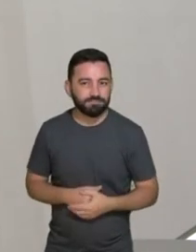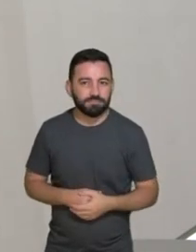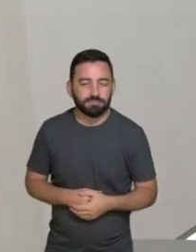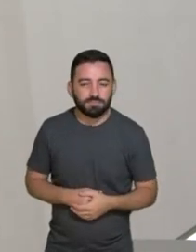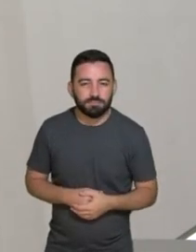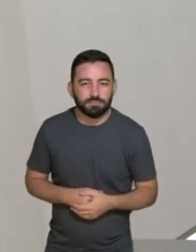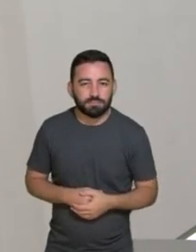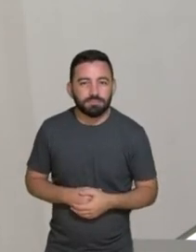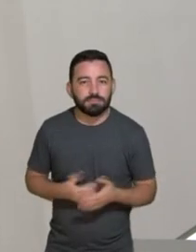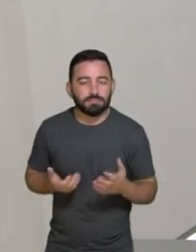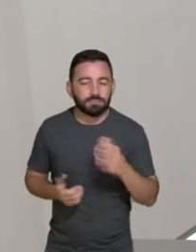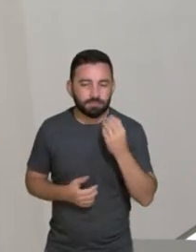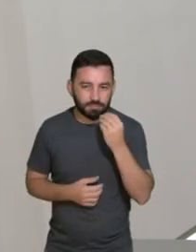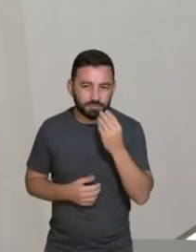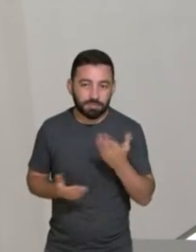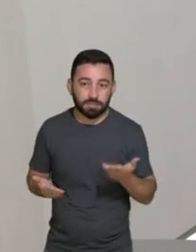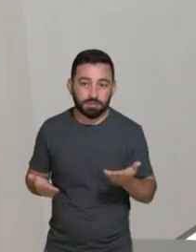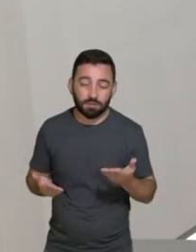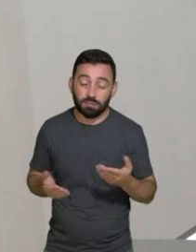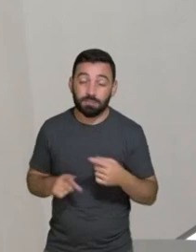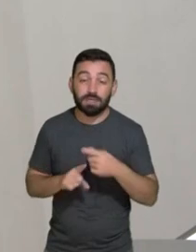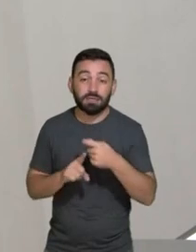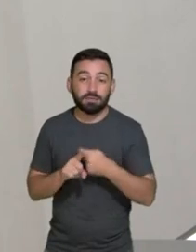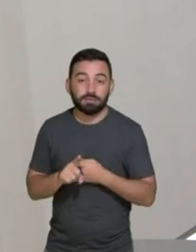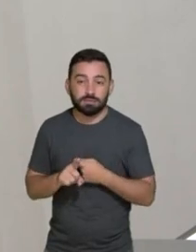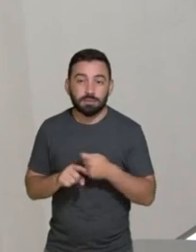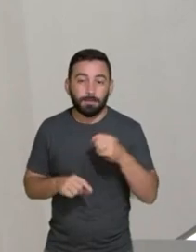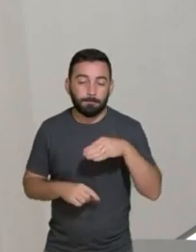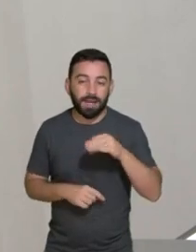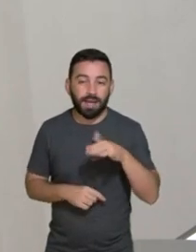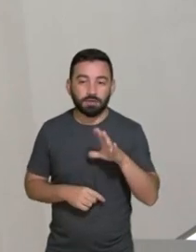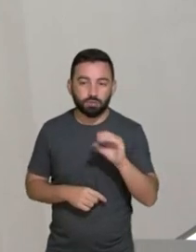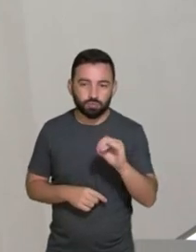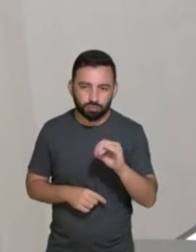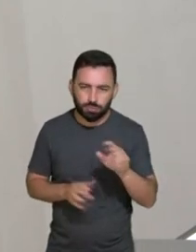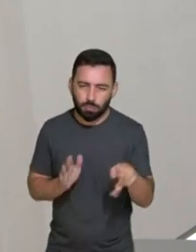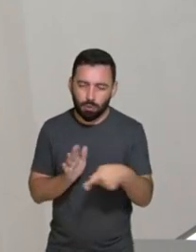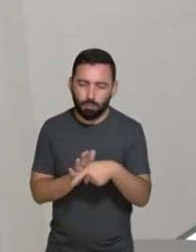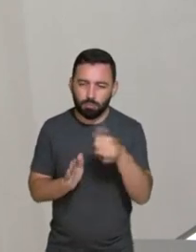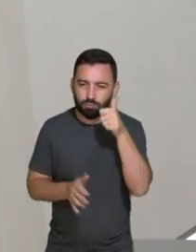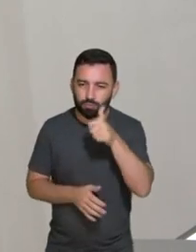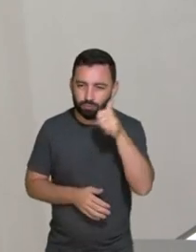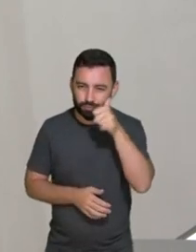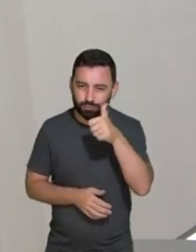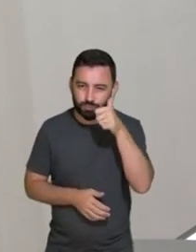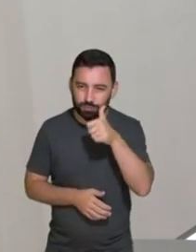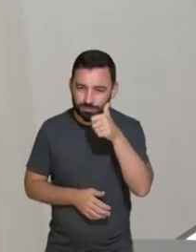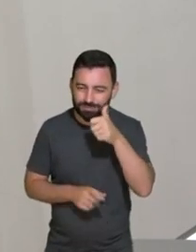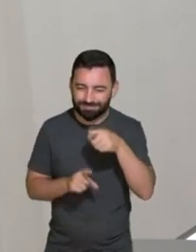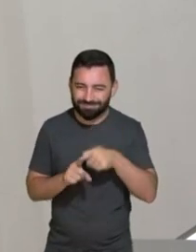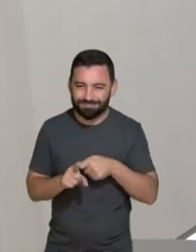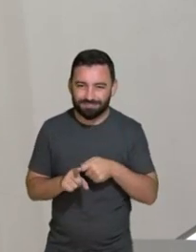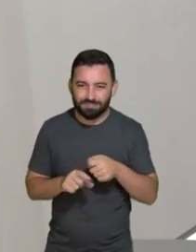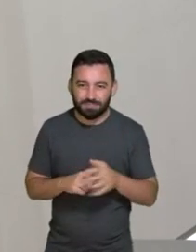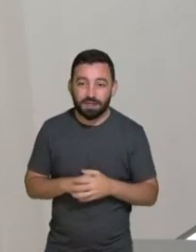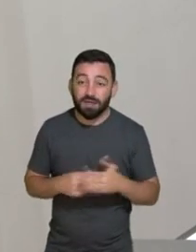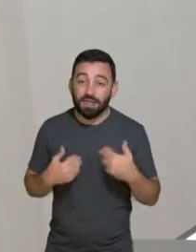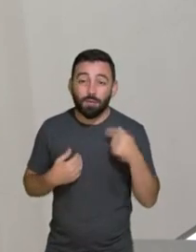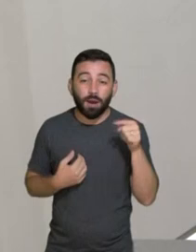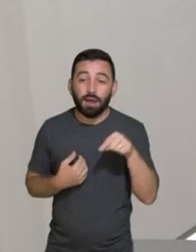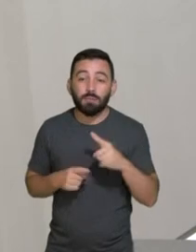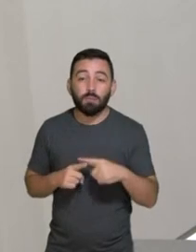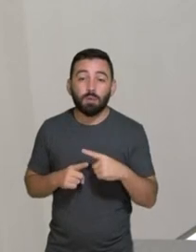Quero aproveitar que nós estamos no mês de março, mês das mulheres, e eu só estou aqui